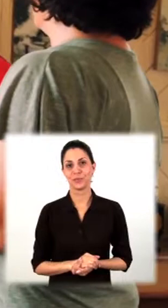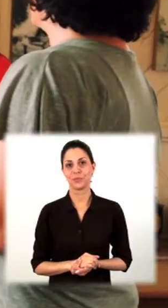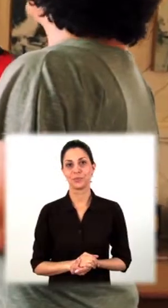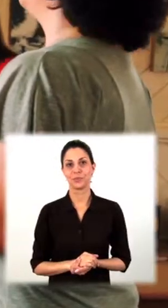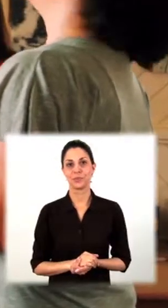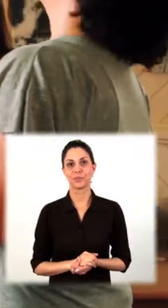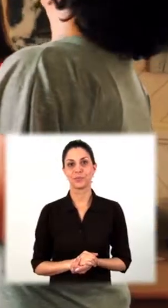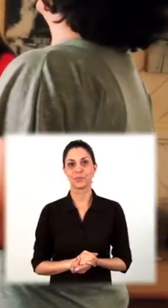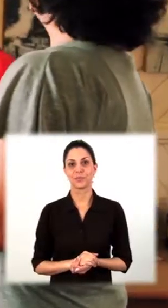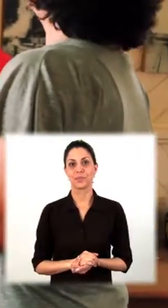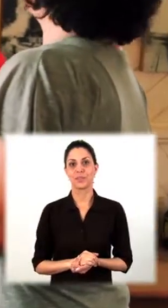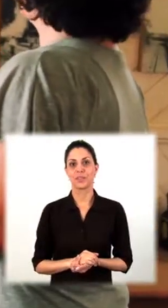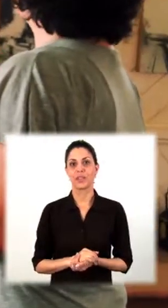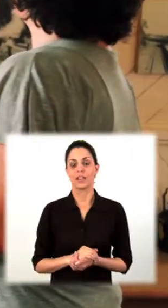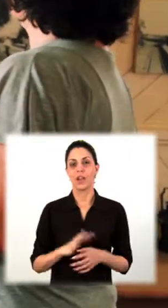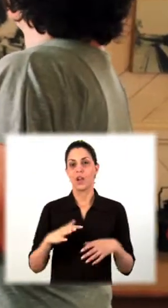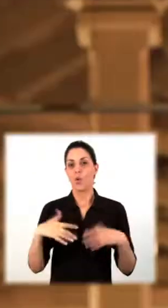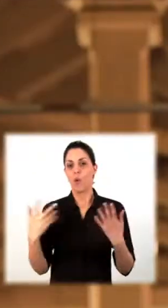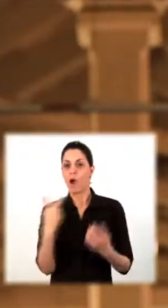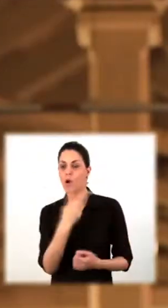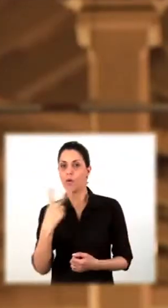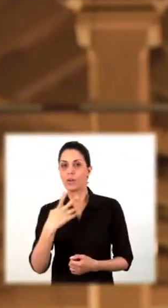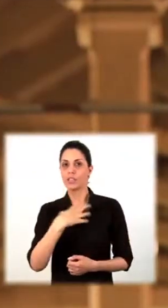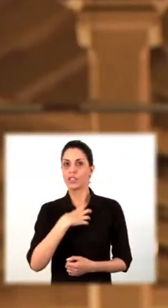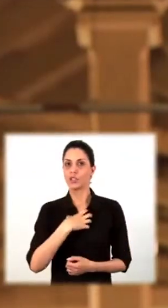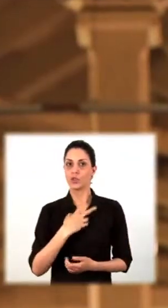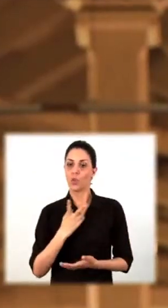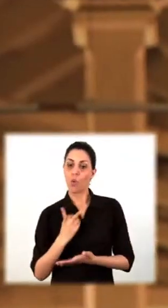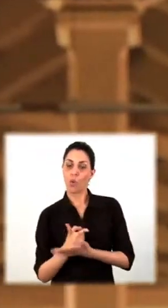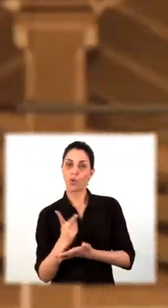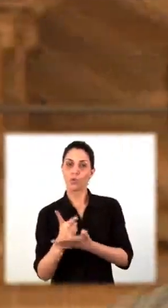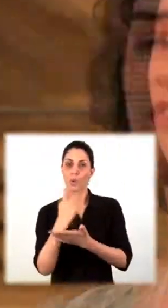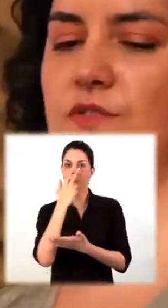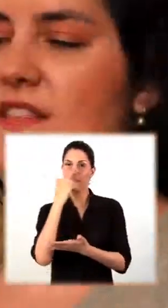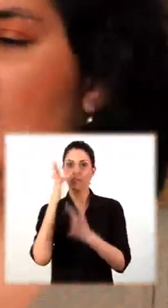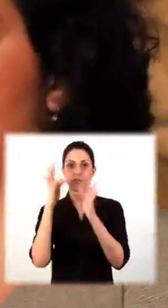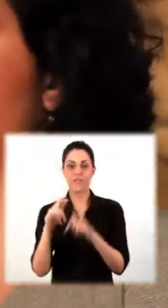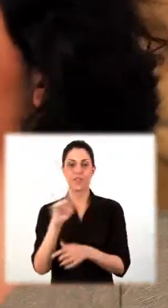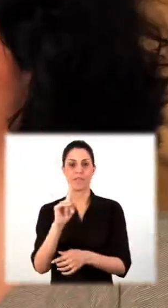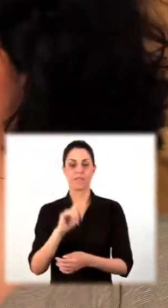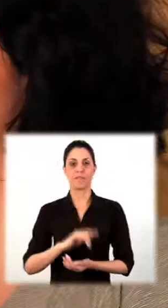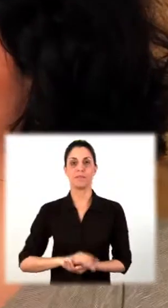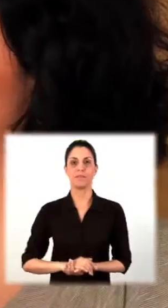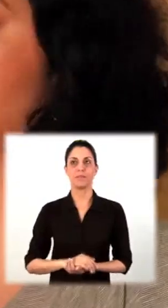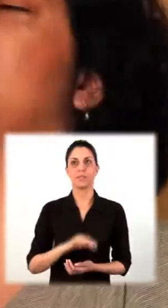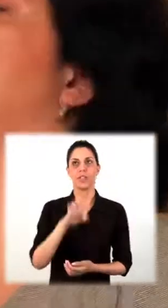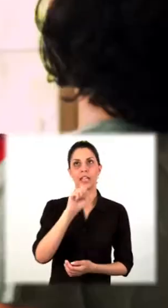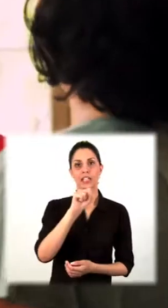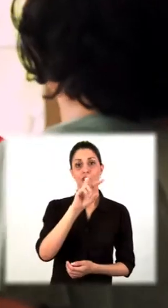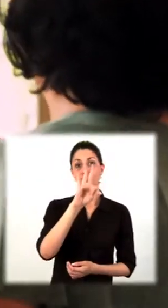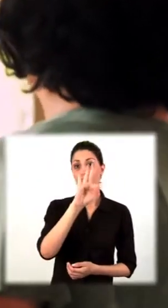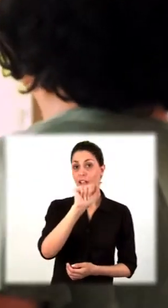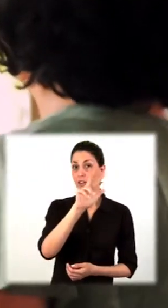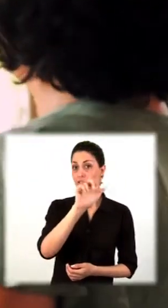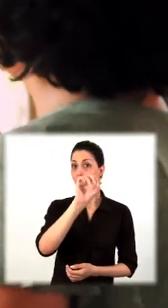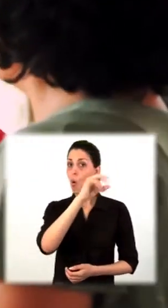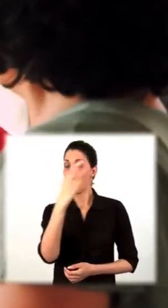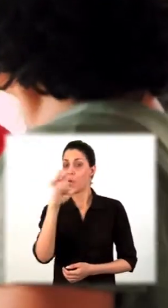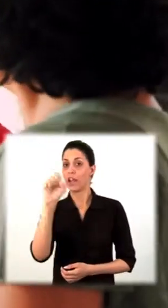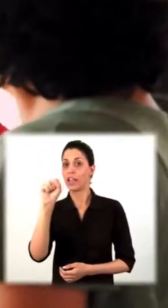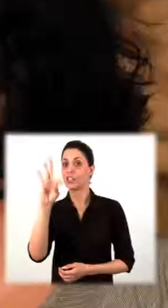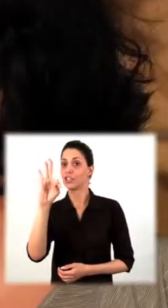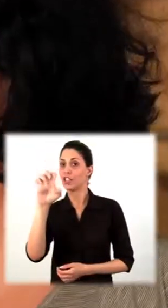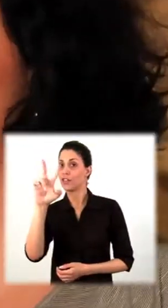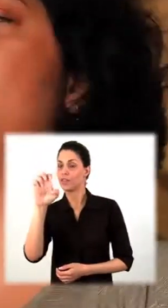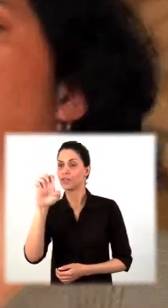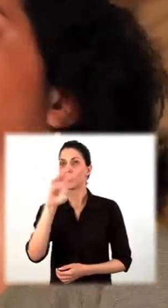Diferença tem. Tem. Qual que dá uma ideia assim de uma continuidade em relação àquele tempo? É o